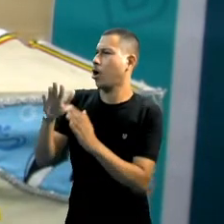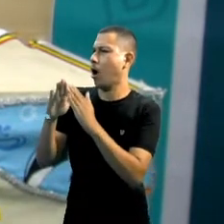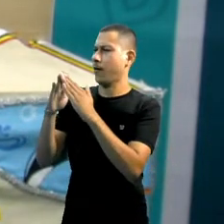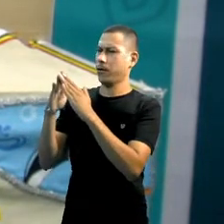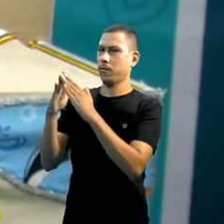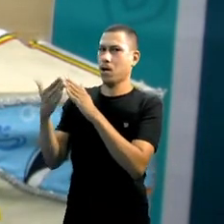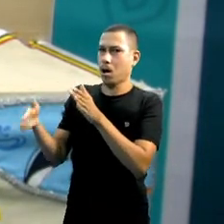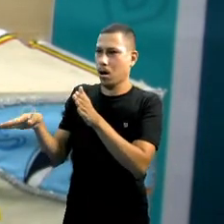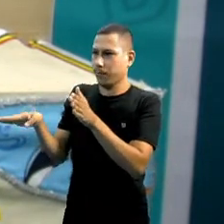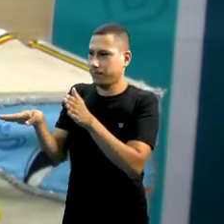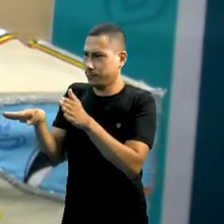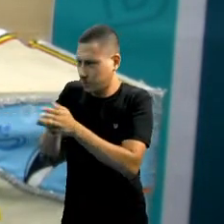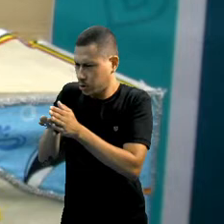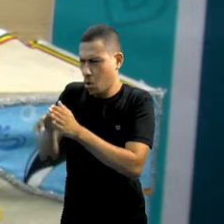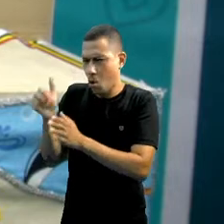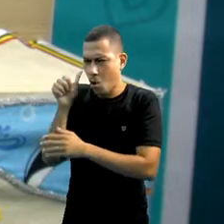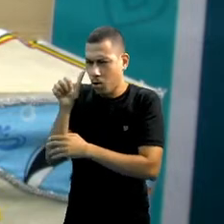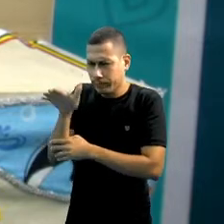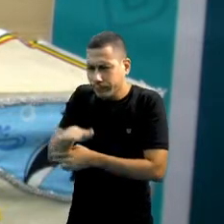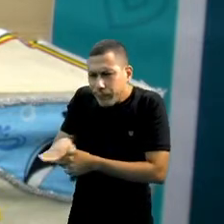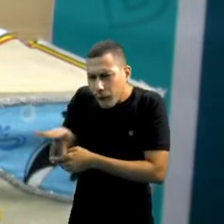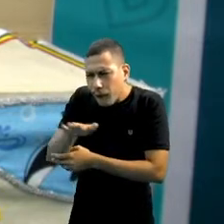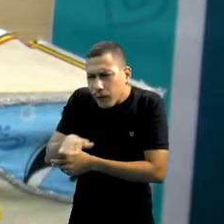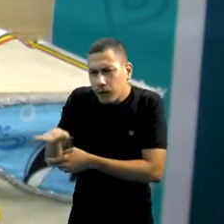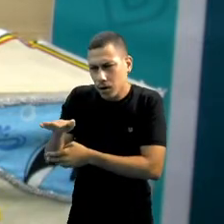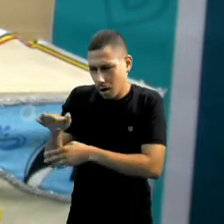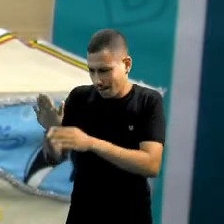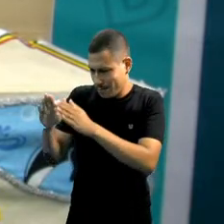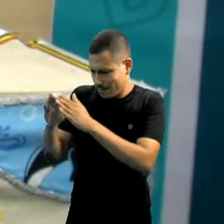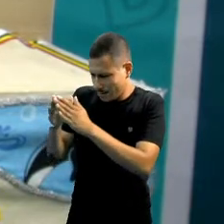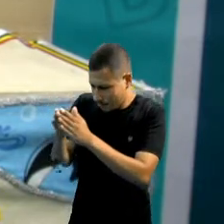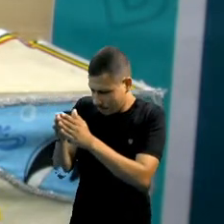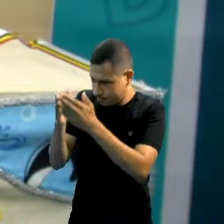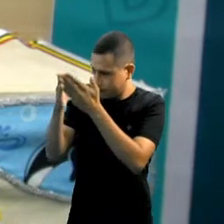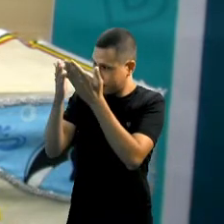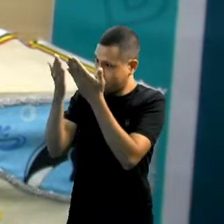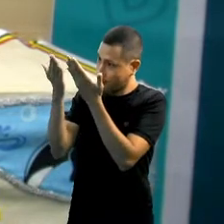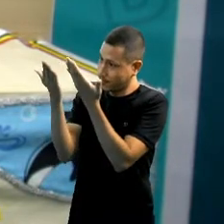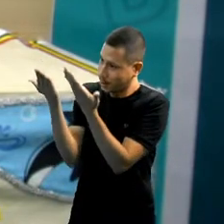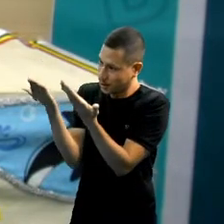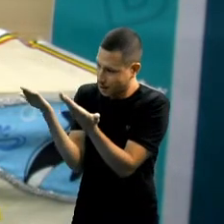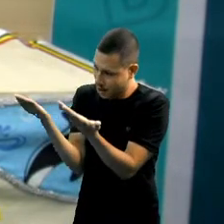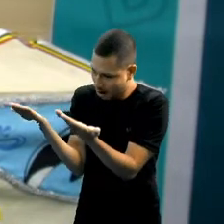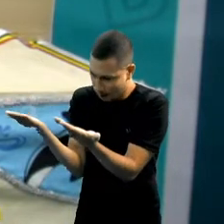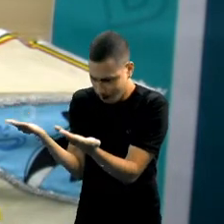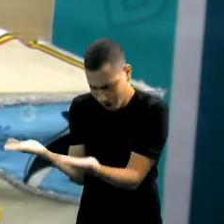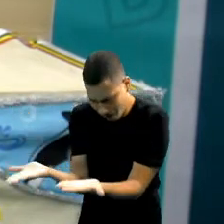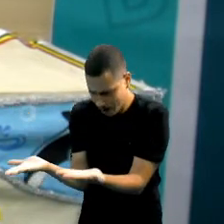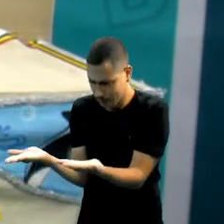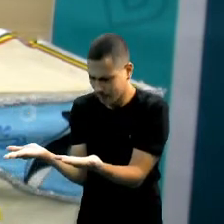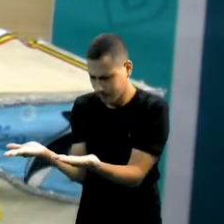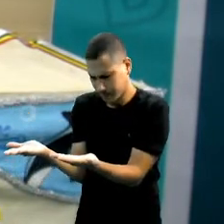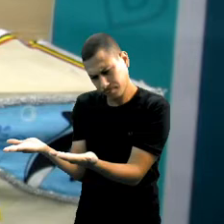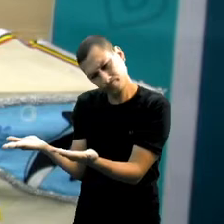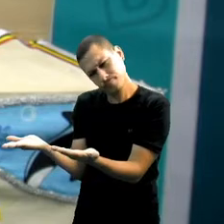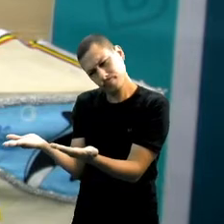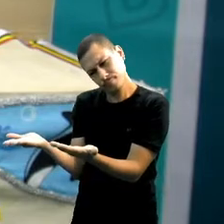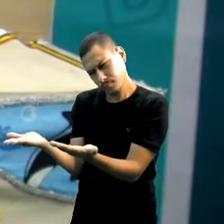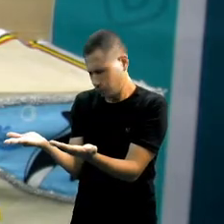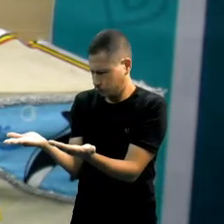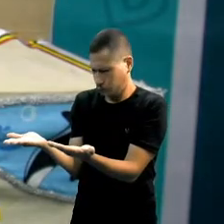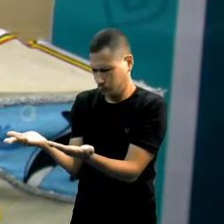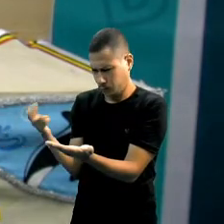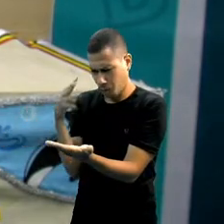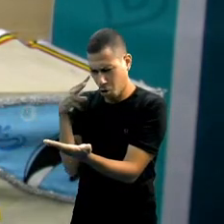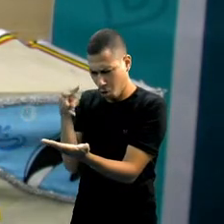crianças, a menina foi abrir o livro. E a menina abriu